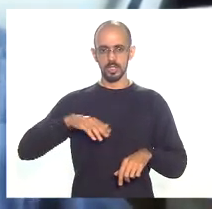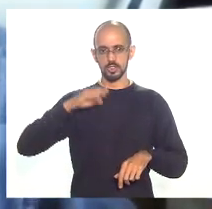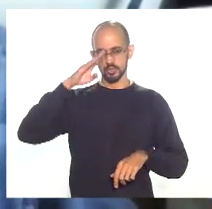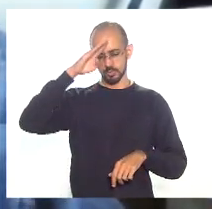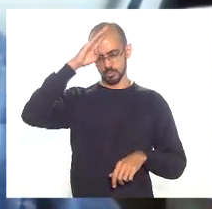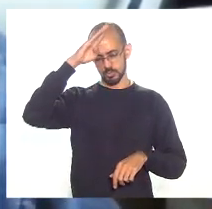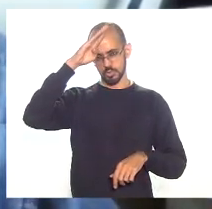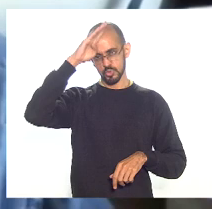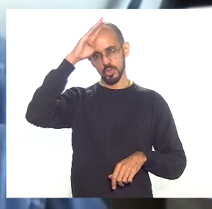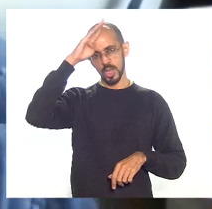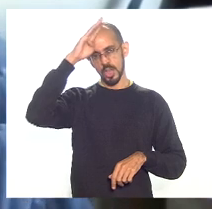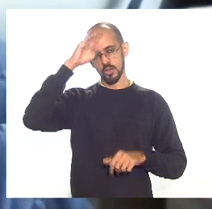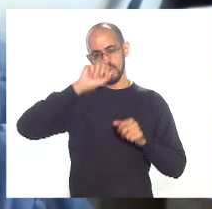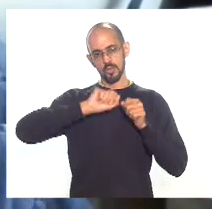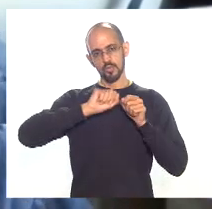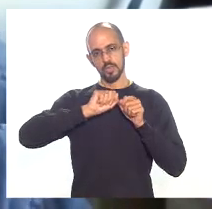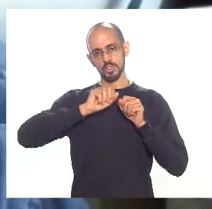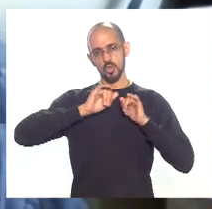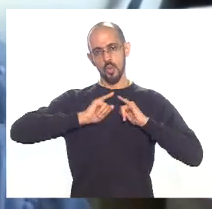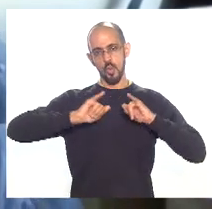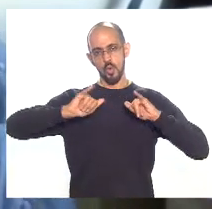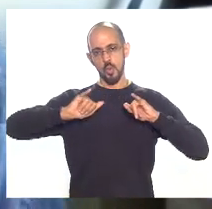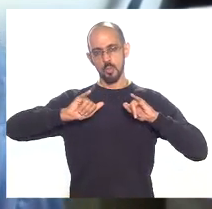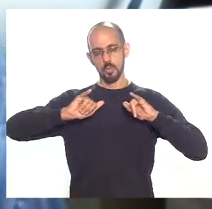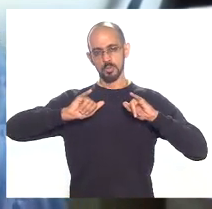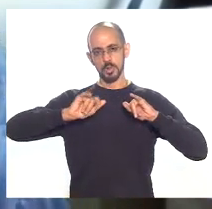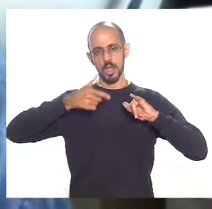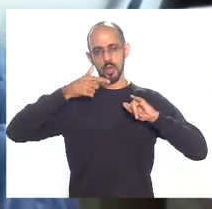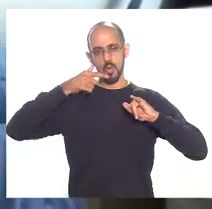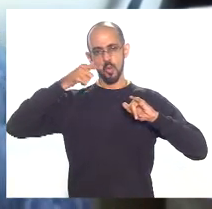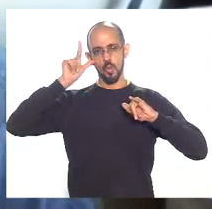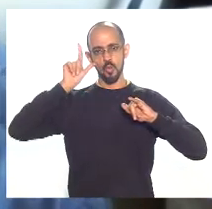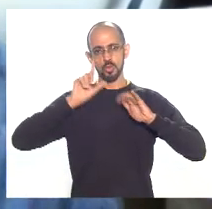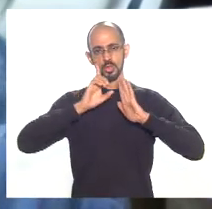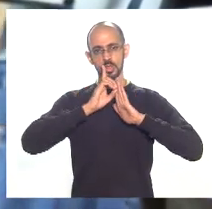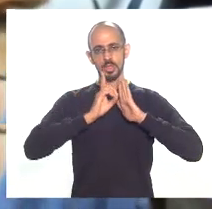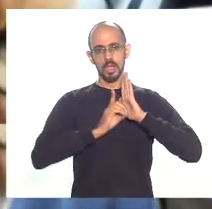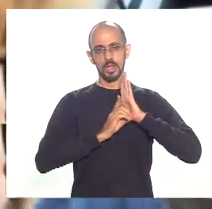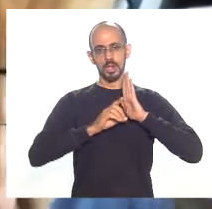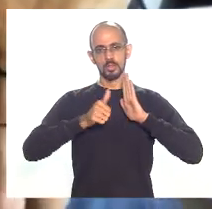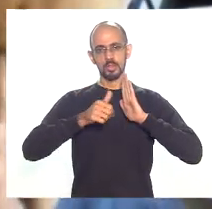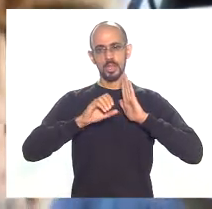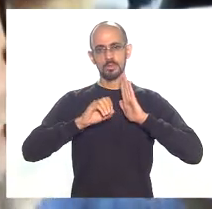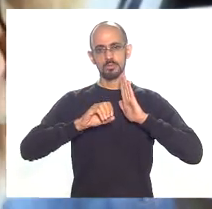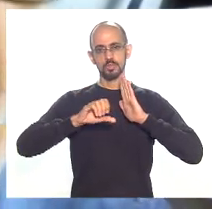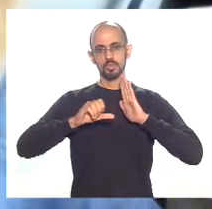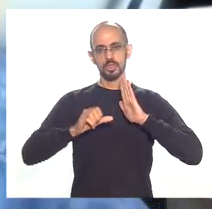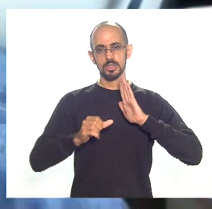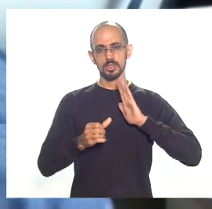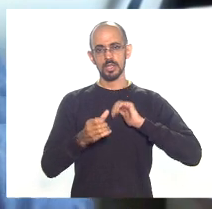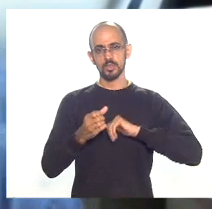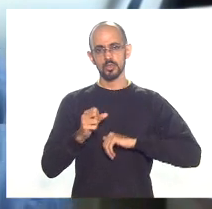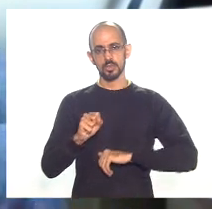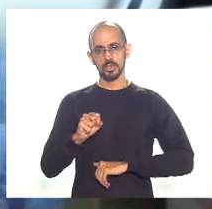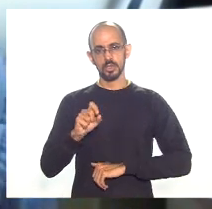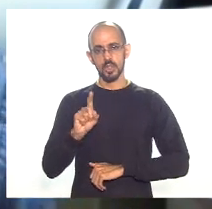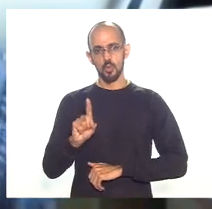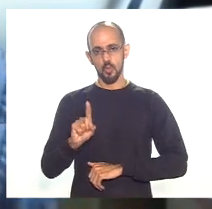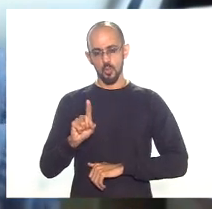fez publicar ontem o decreto número das mil seiscentos e oitenta um